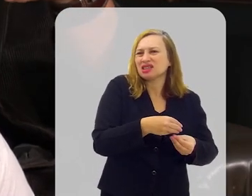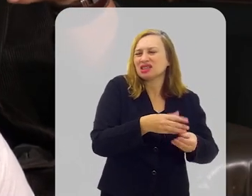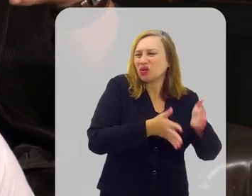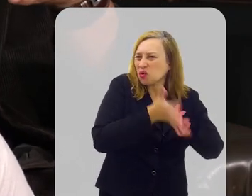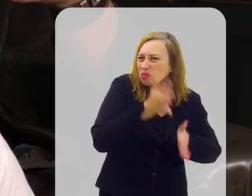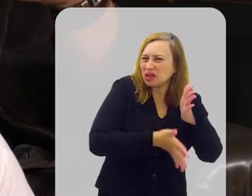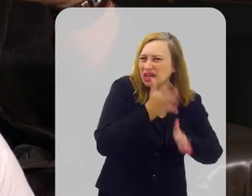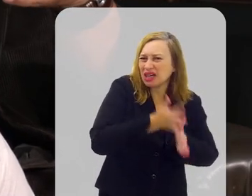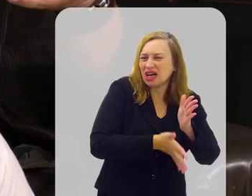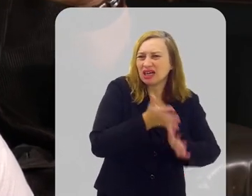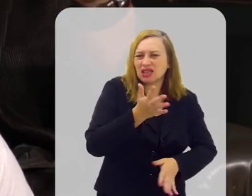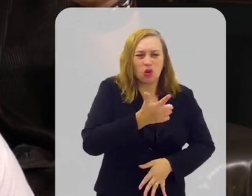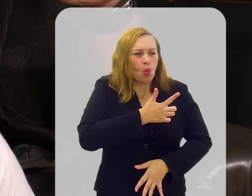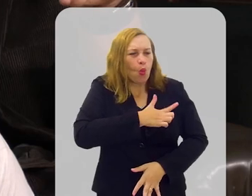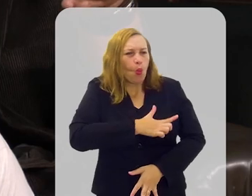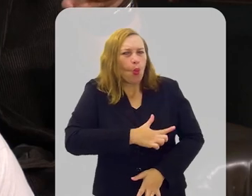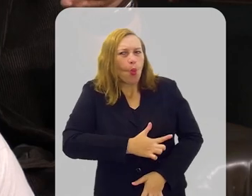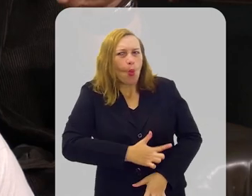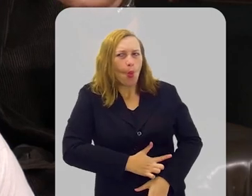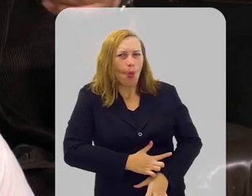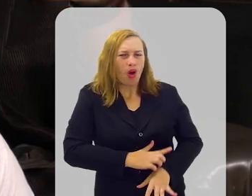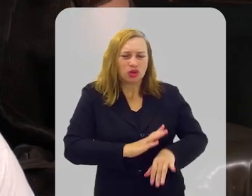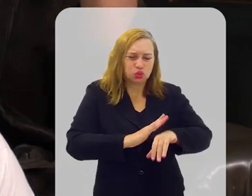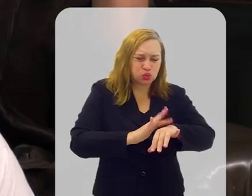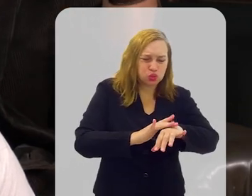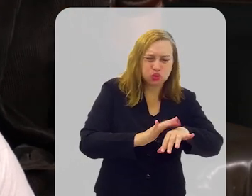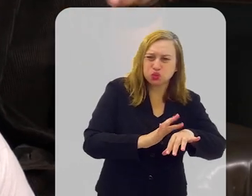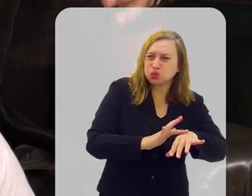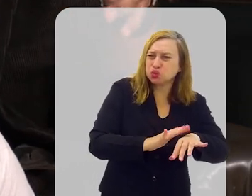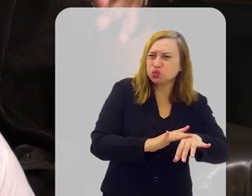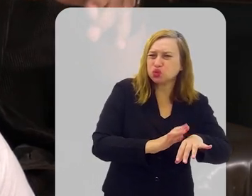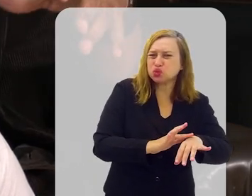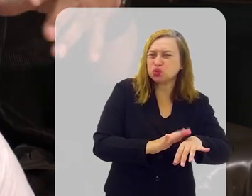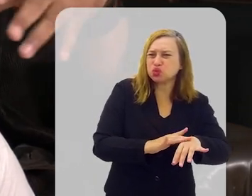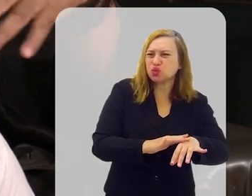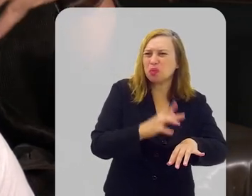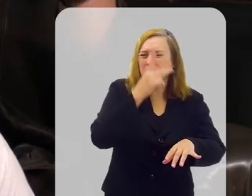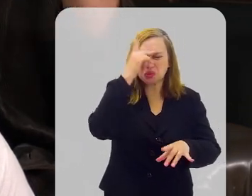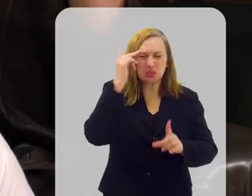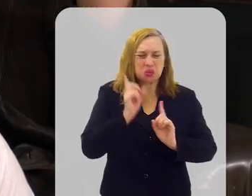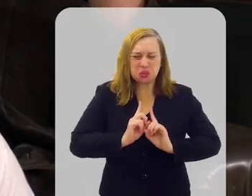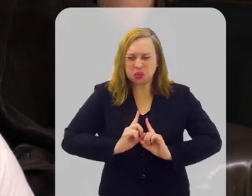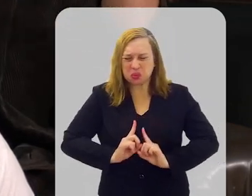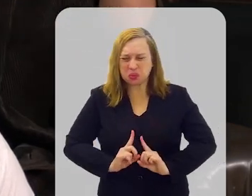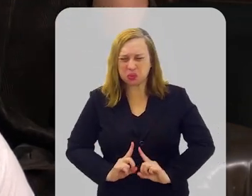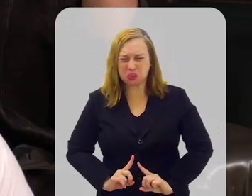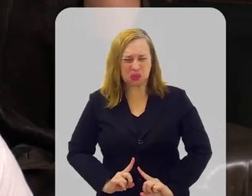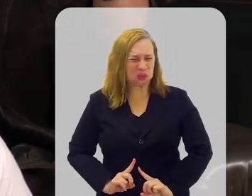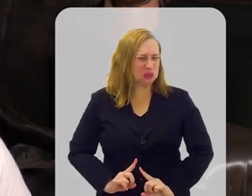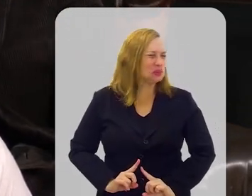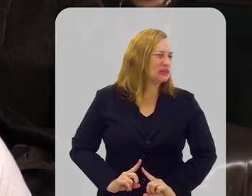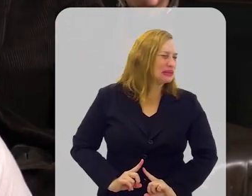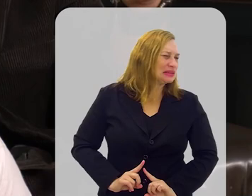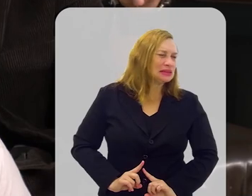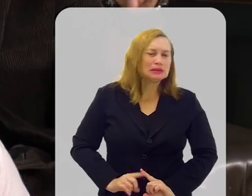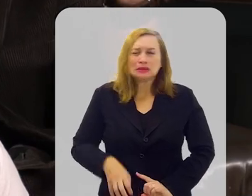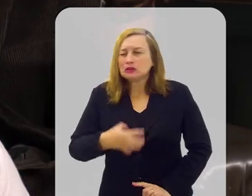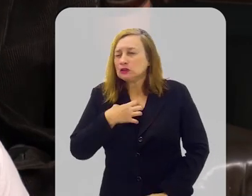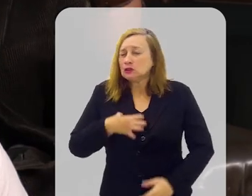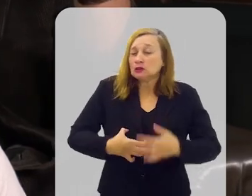doenças neurológicas têm atingido as pessoas, muita gente depressiva, muita gente